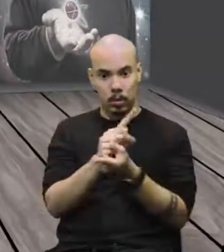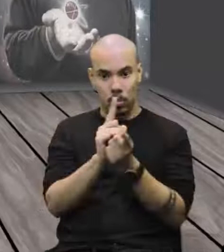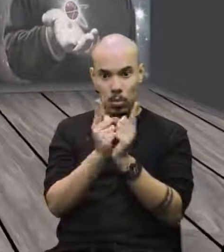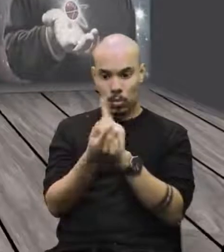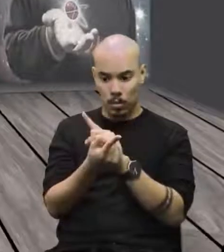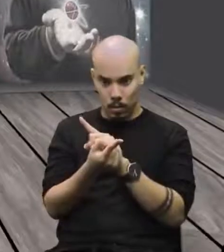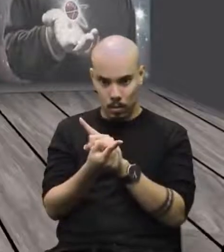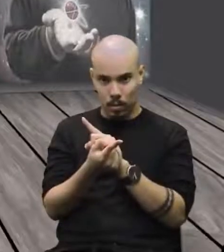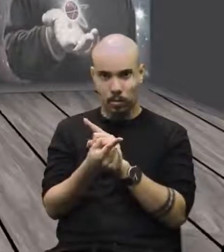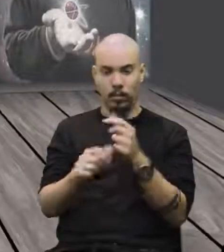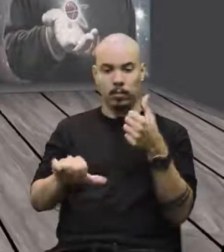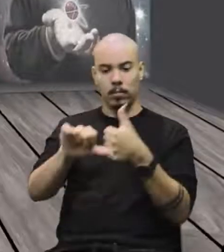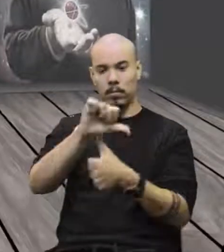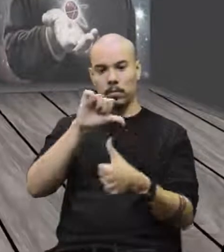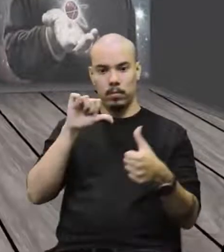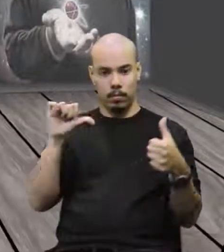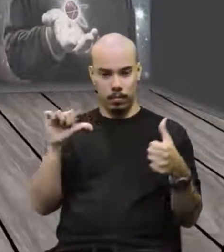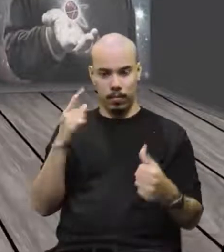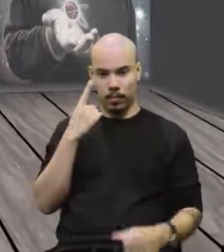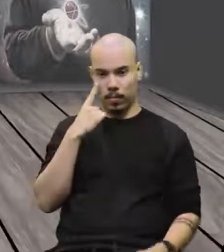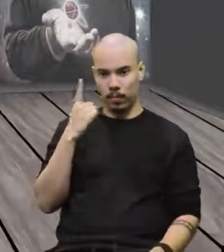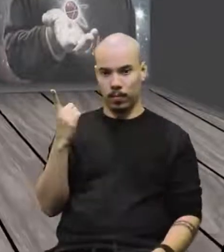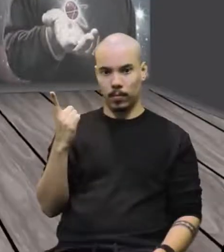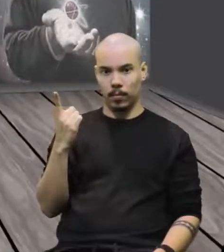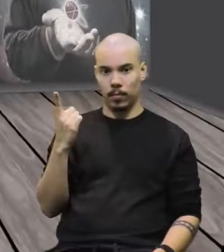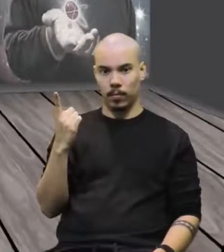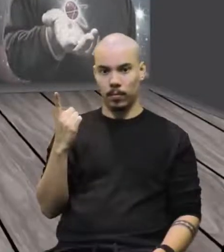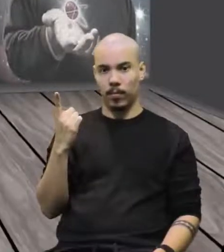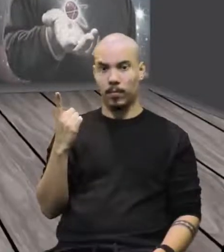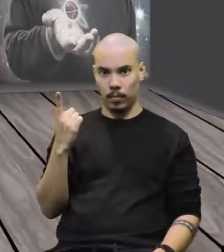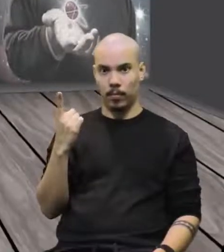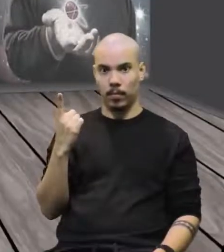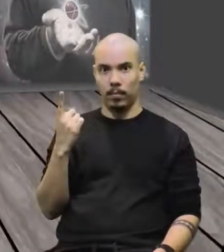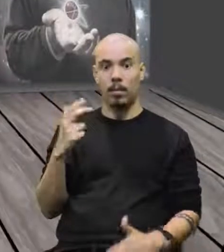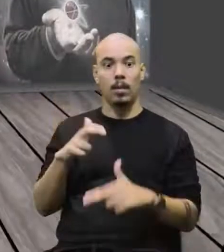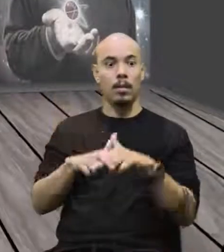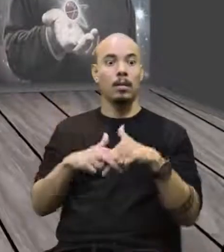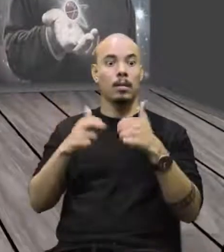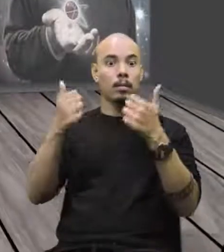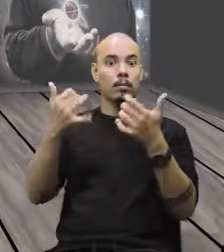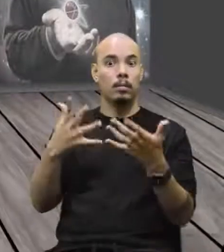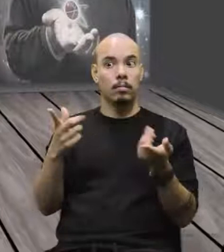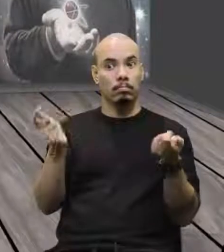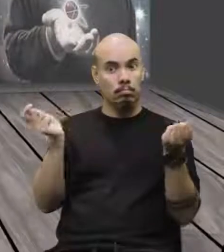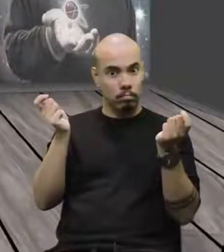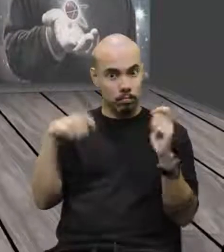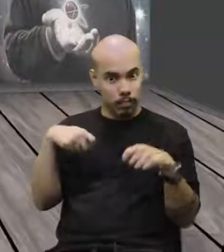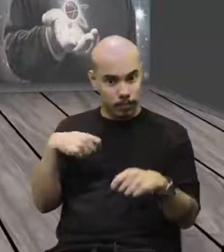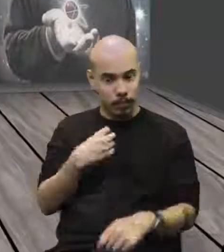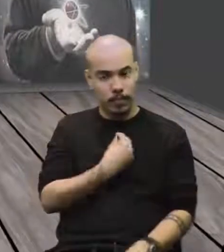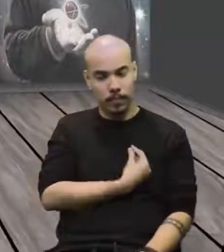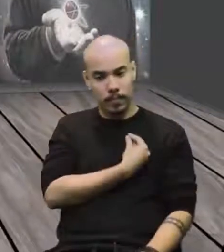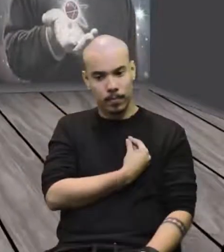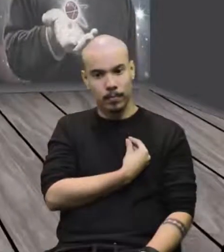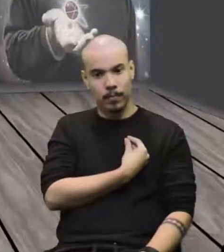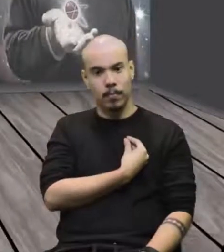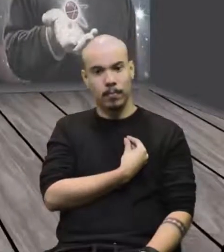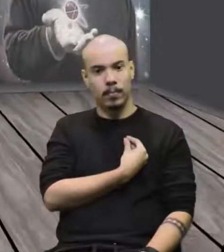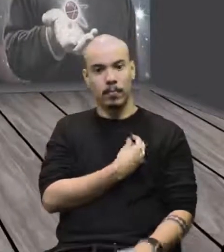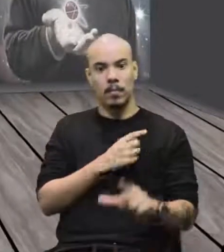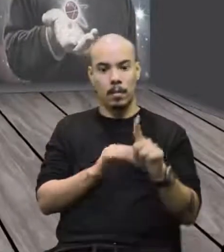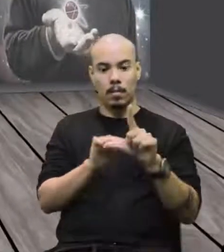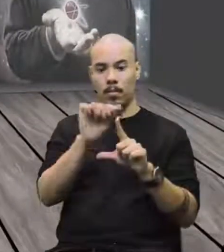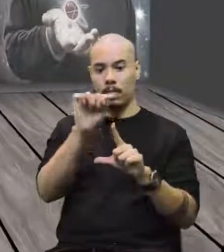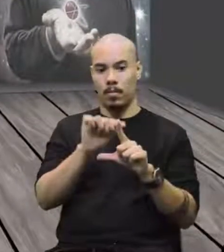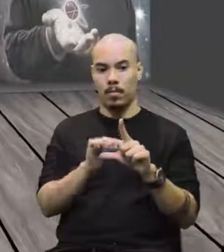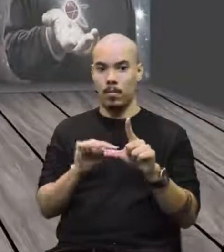para cá, e o campo para lá, estaria para cima. E ele está falando que existe uma força magnética. Perpendicular. Já existe.